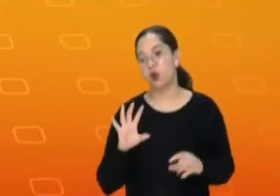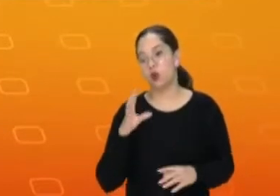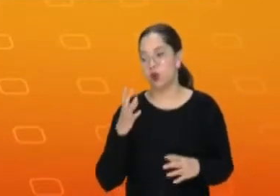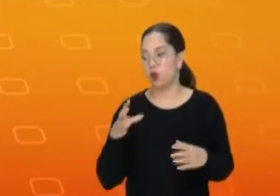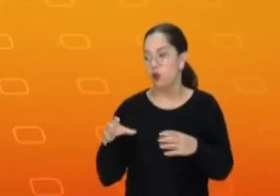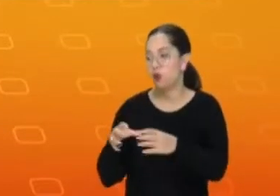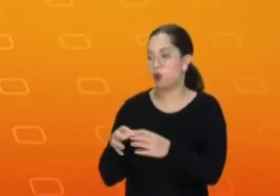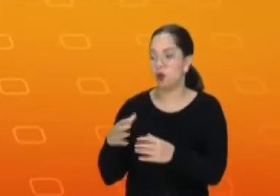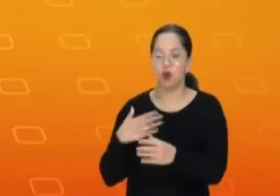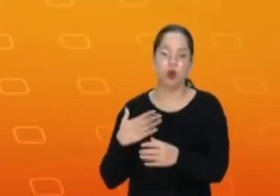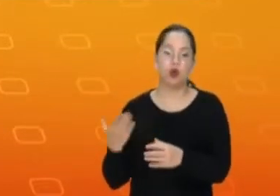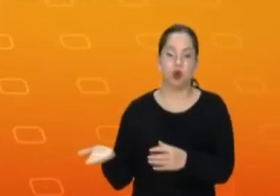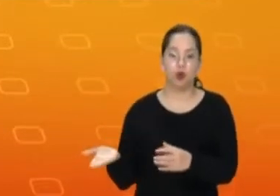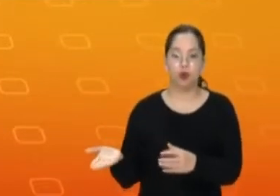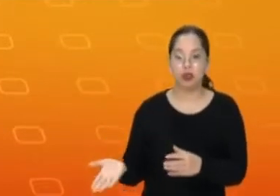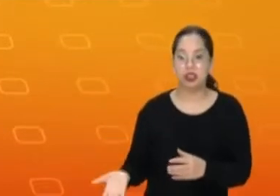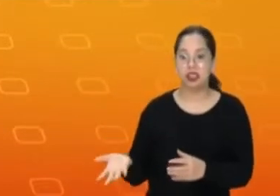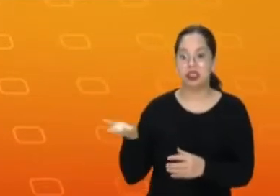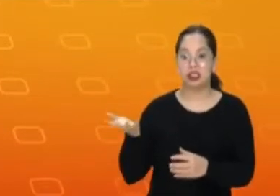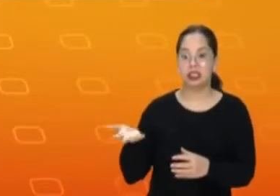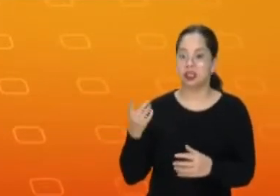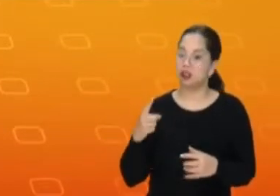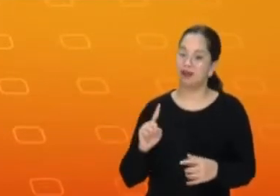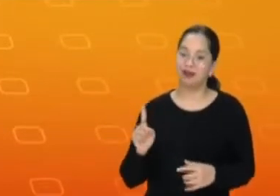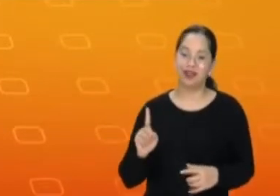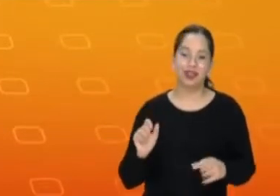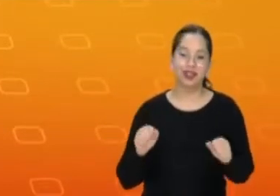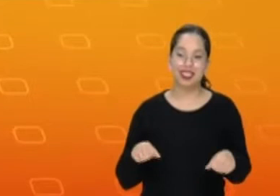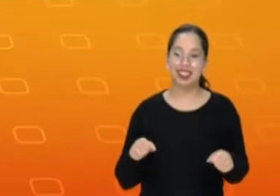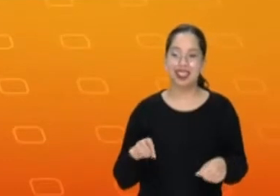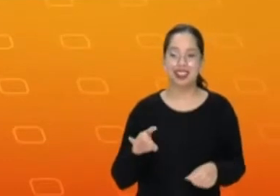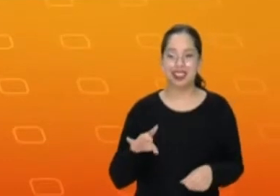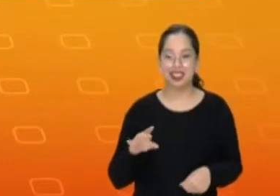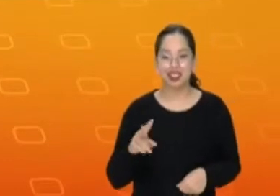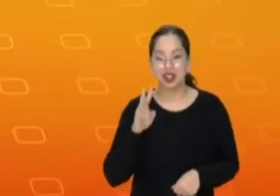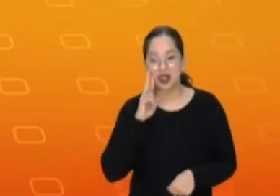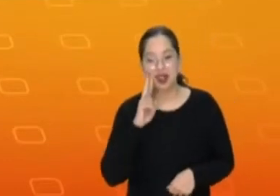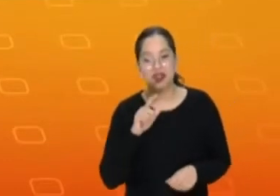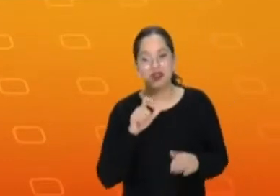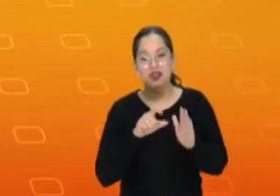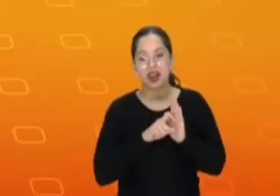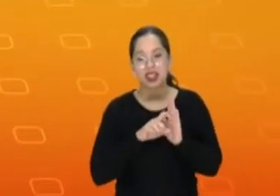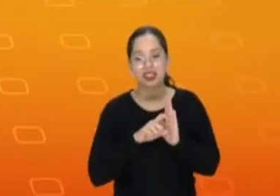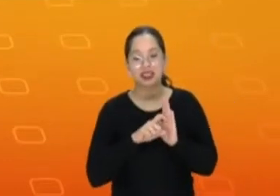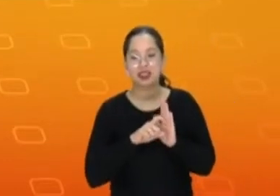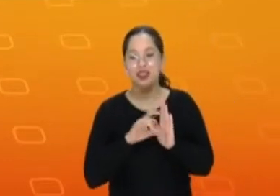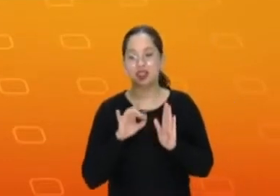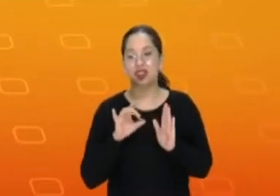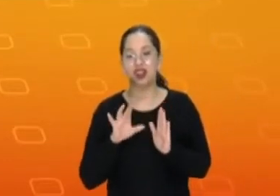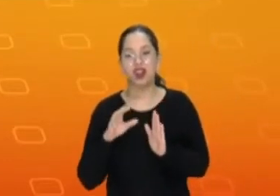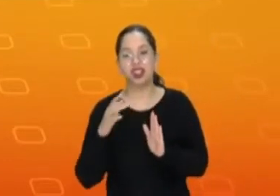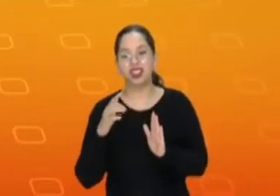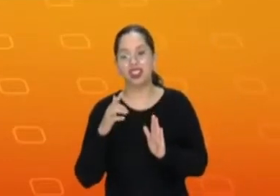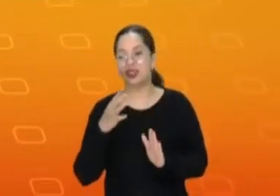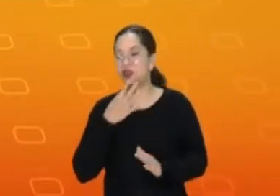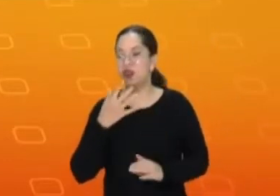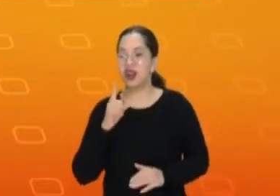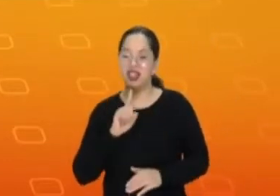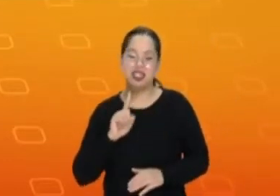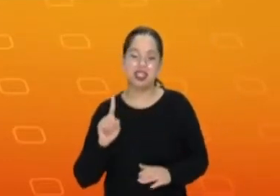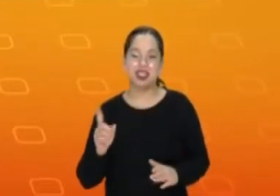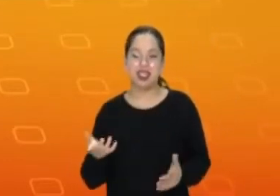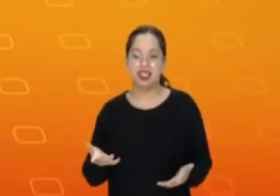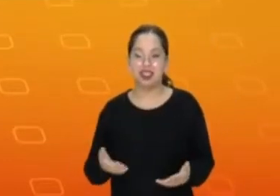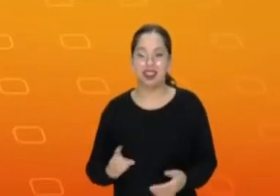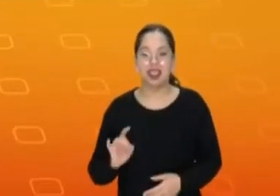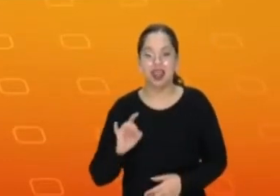mais espaço para aquele técnico que vai olhar um hardware isolado aqui em on-premise, se precisa, tem a